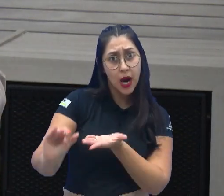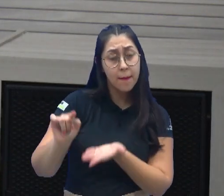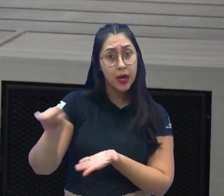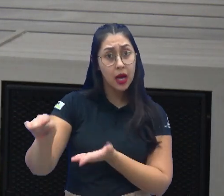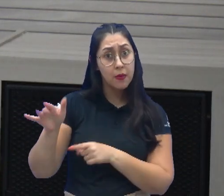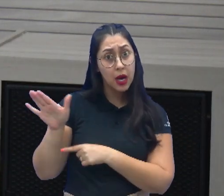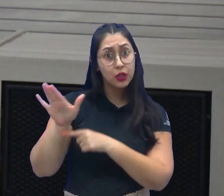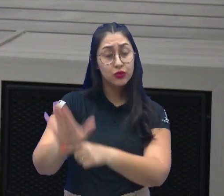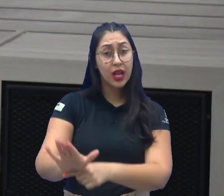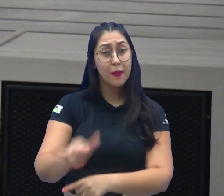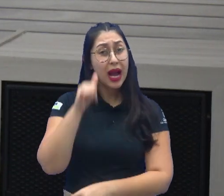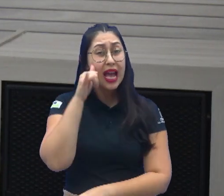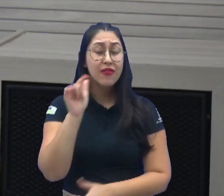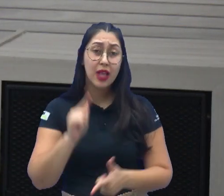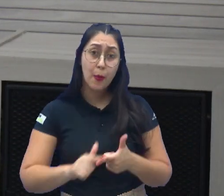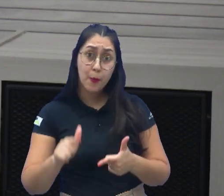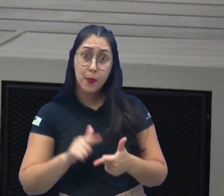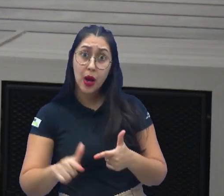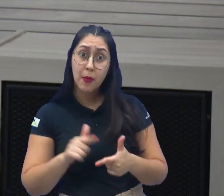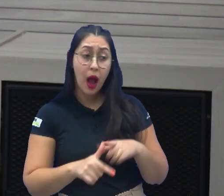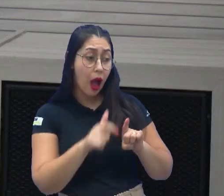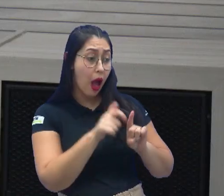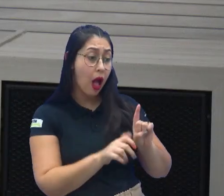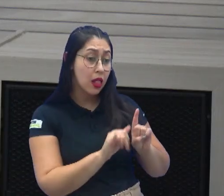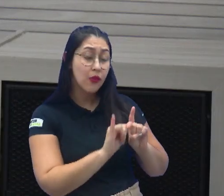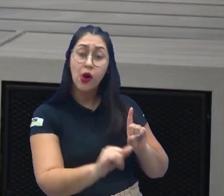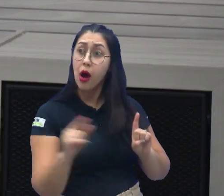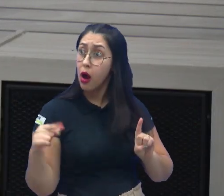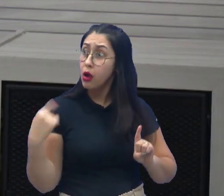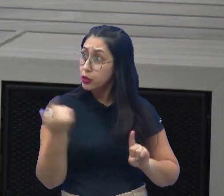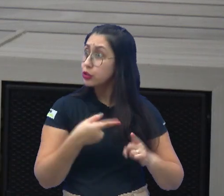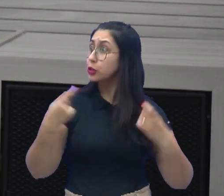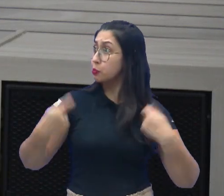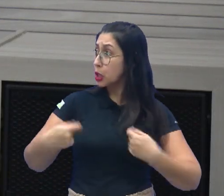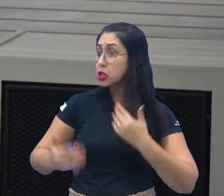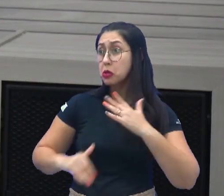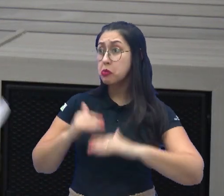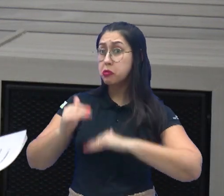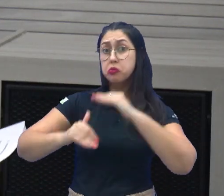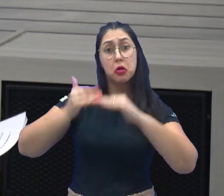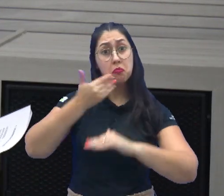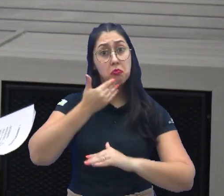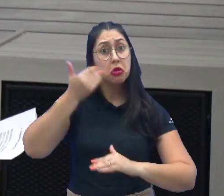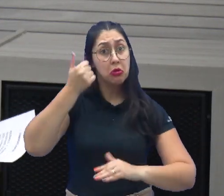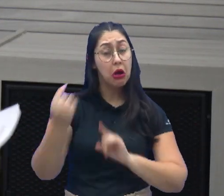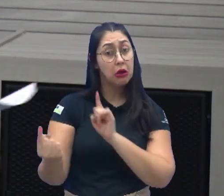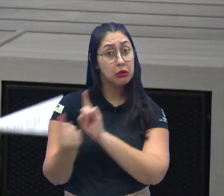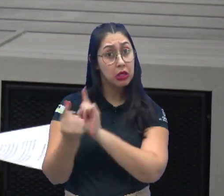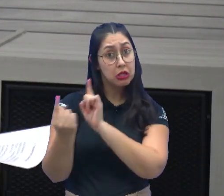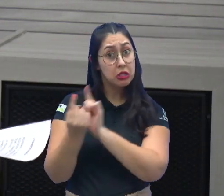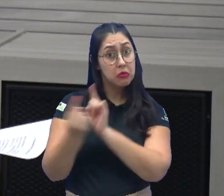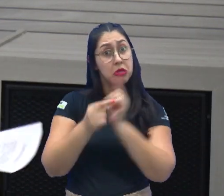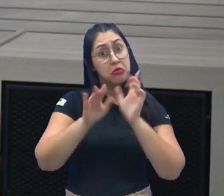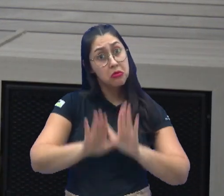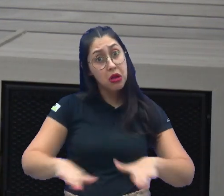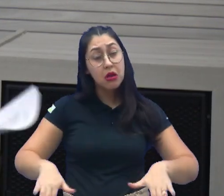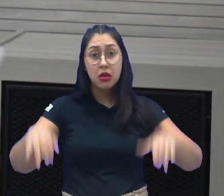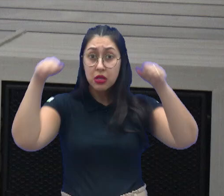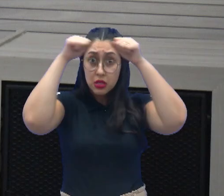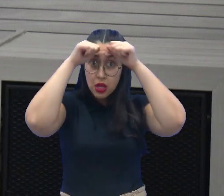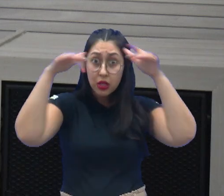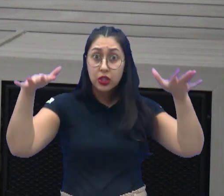Ele até usou o termo que a gente precisa evoluir no atendimento das crianças atípicas e seus familiares,